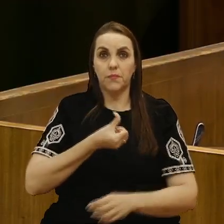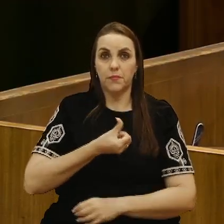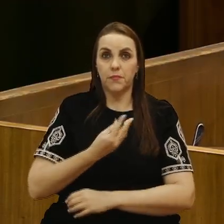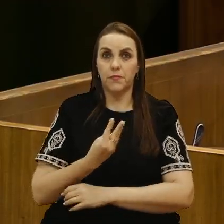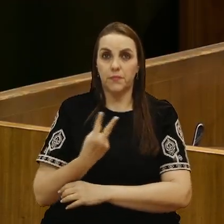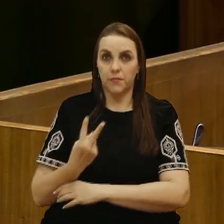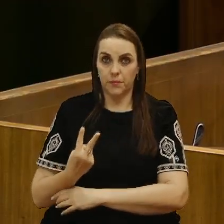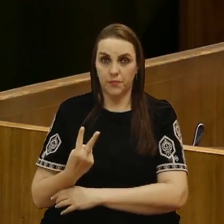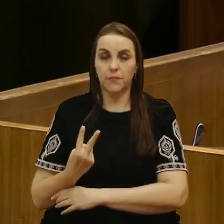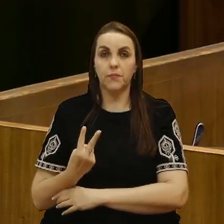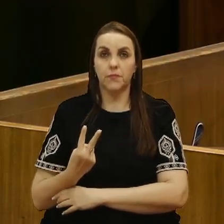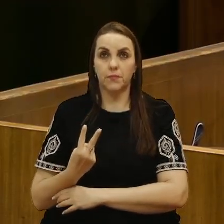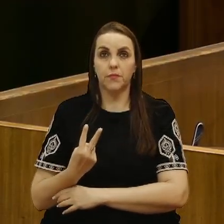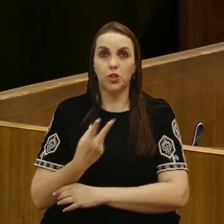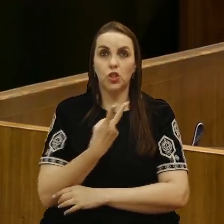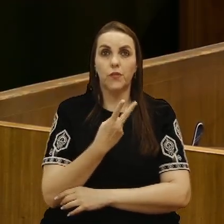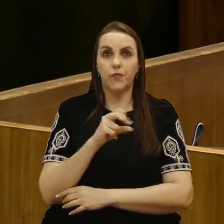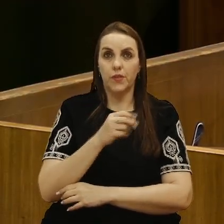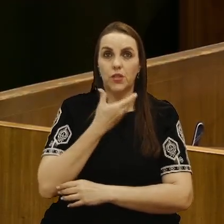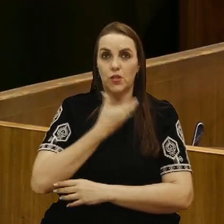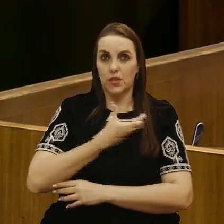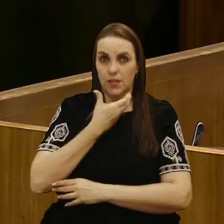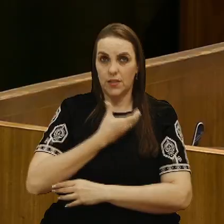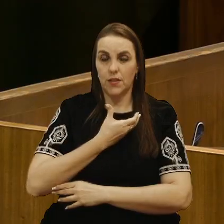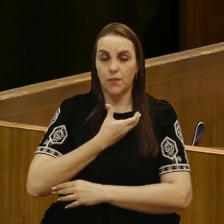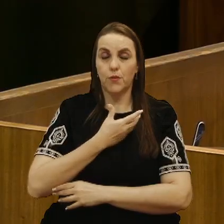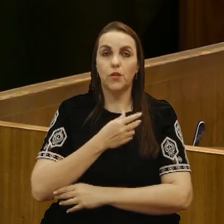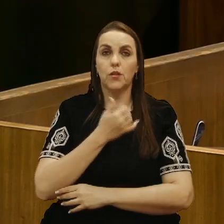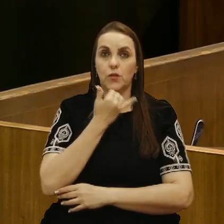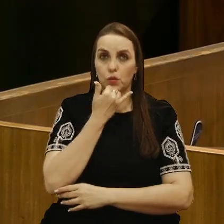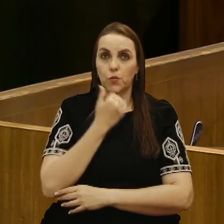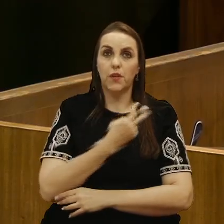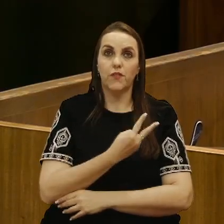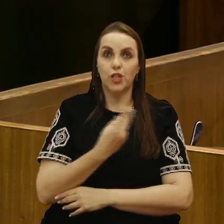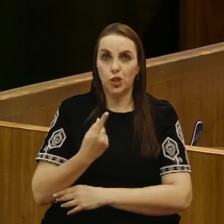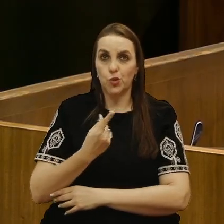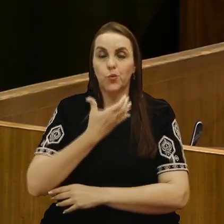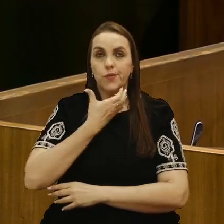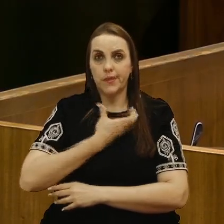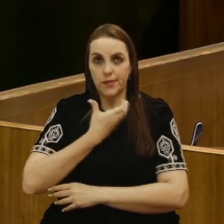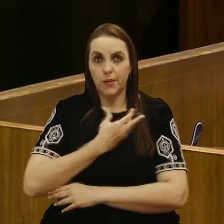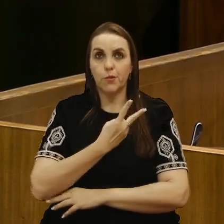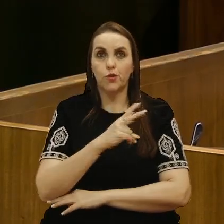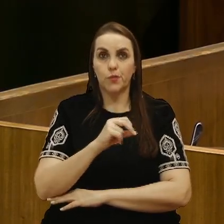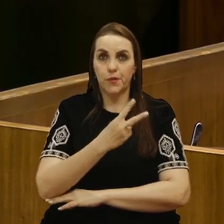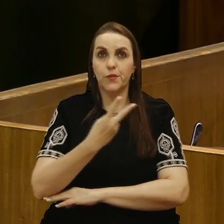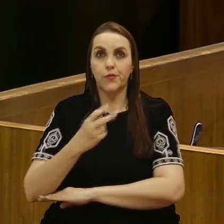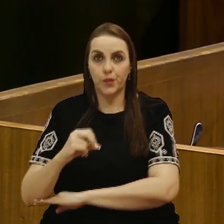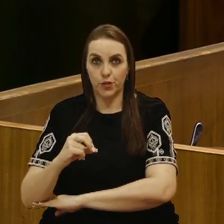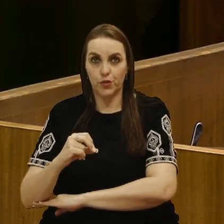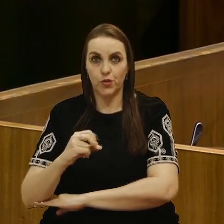632, de 21 de dezembro de 2020. Nós estamos